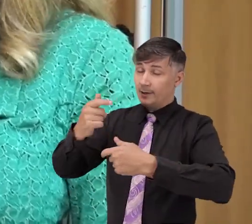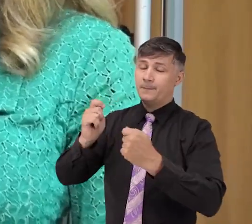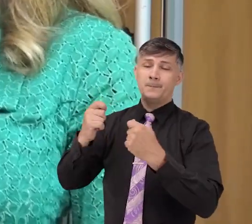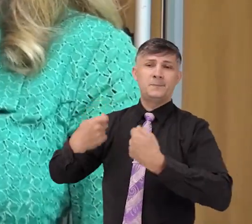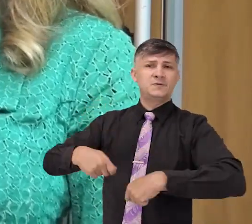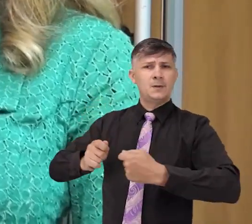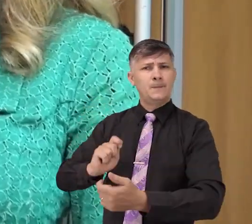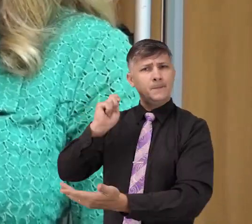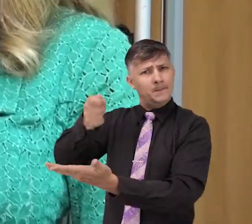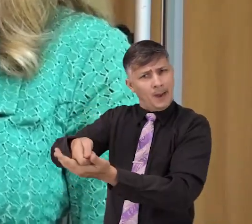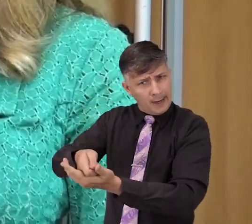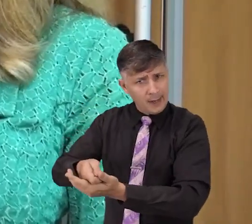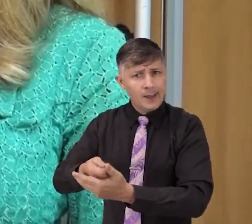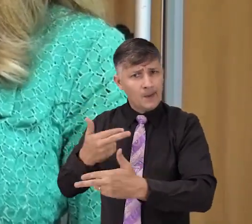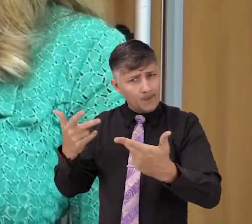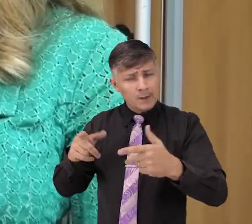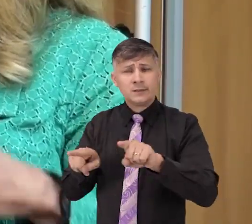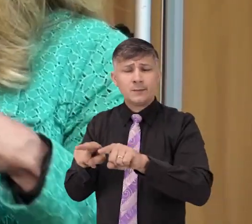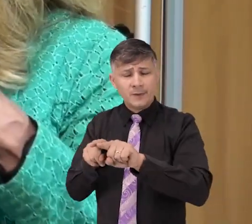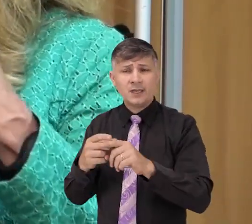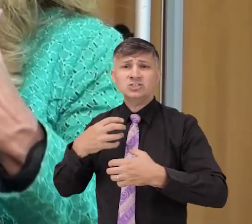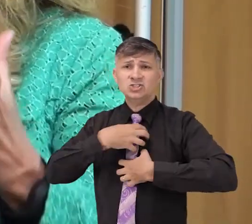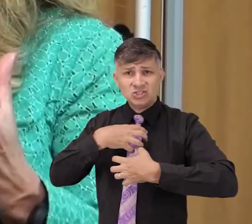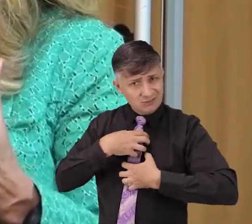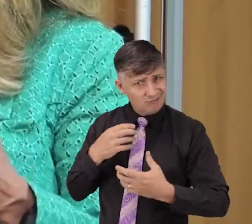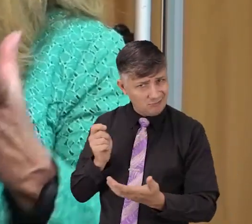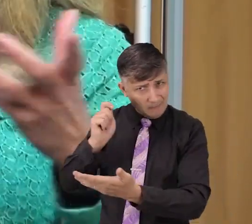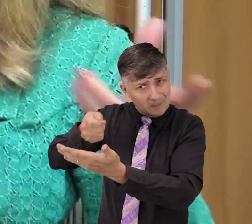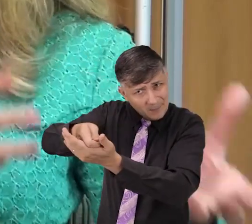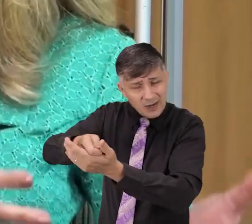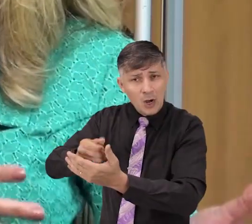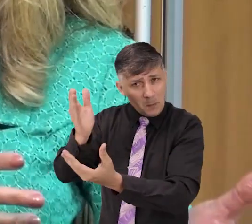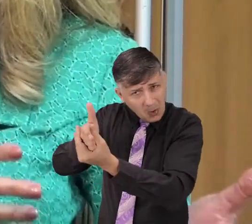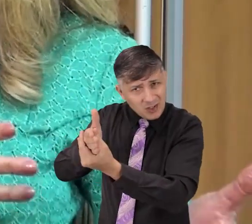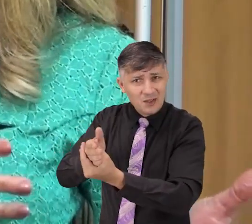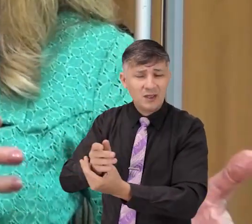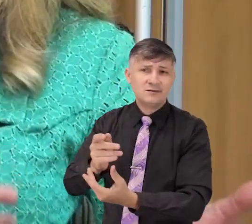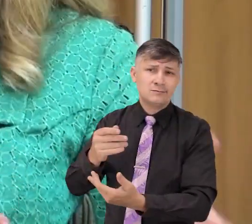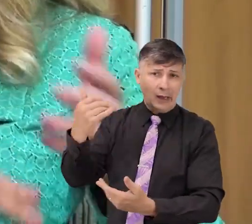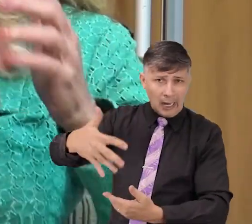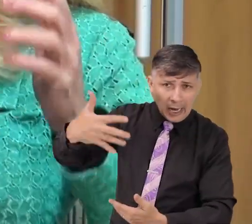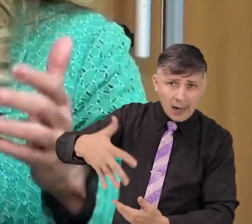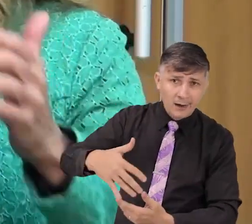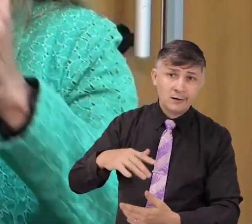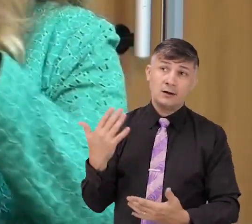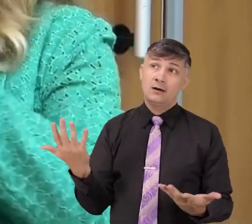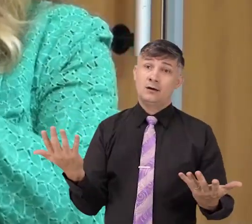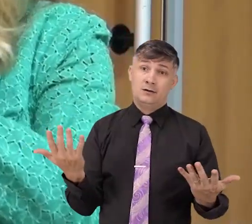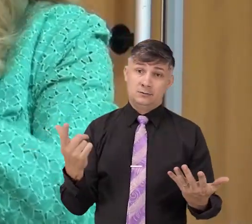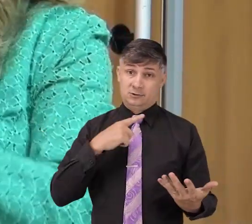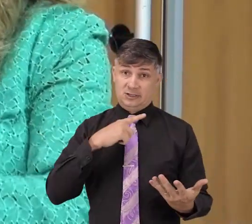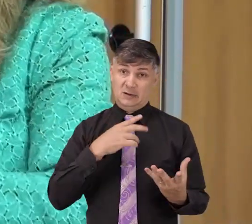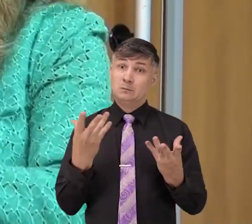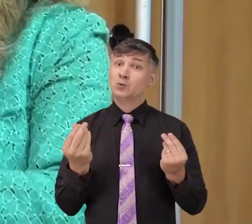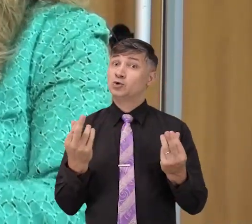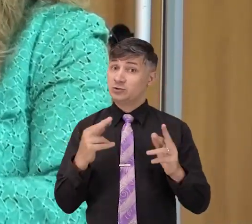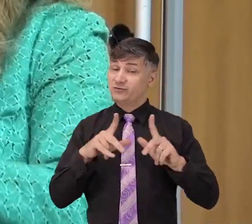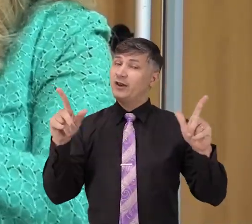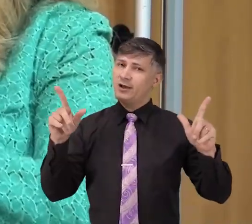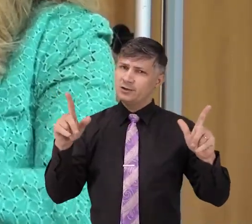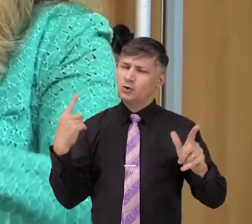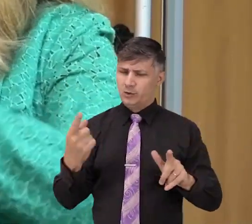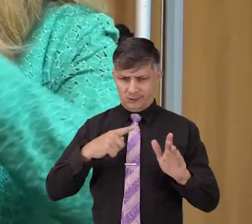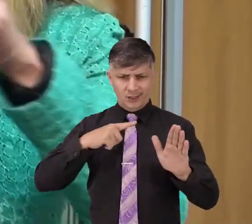pagar sucumbência também, a forma de sucumbência do processo civil, que, no nosso caso, é completamente